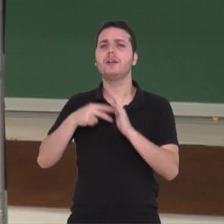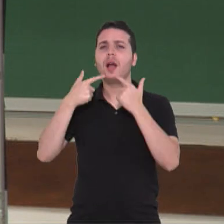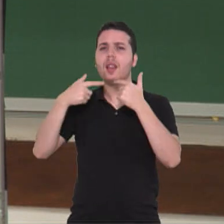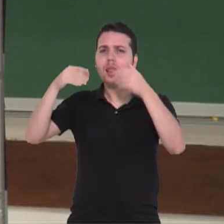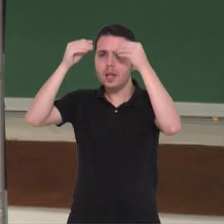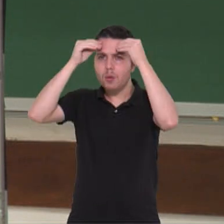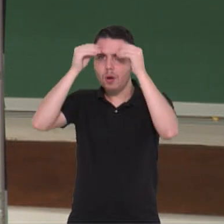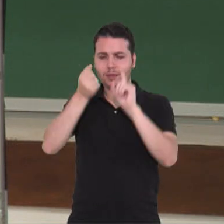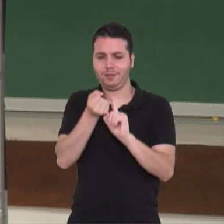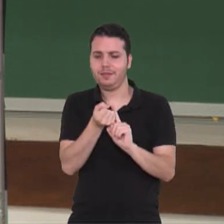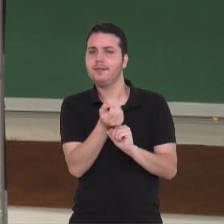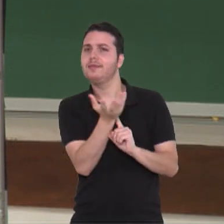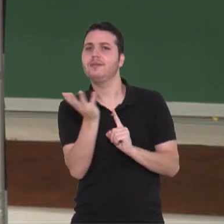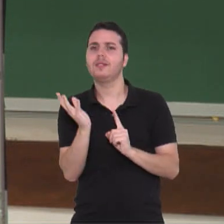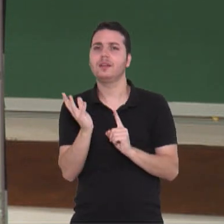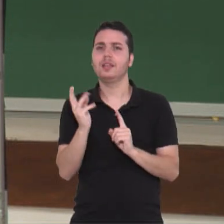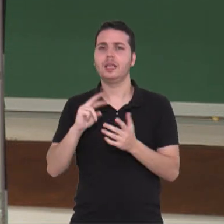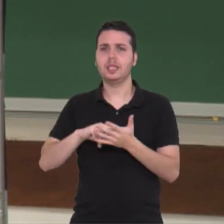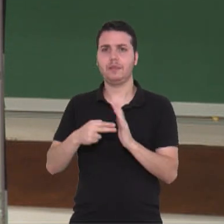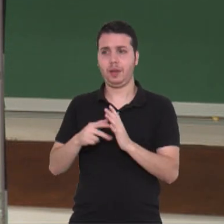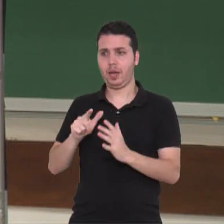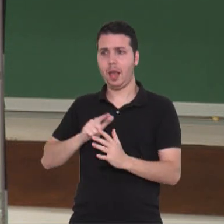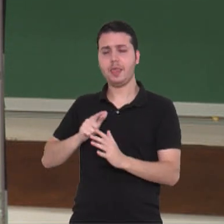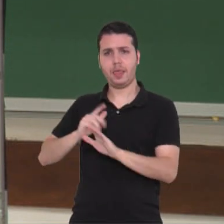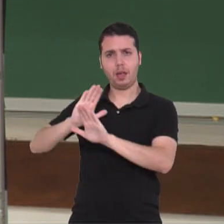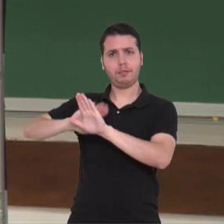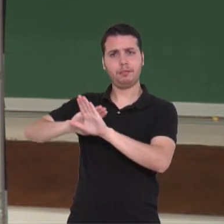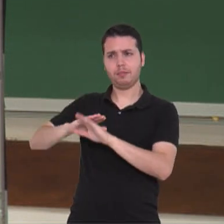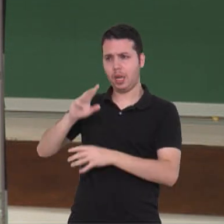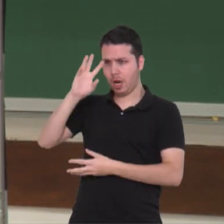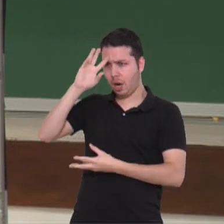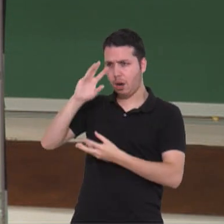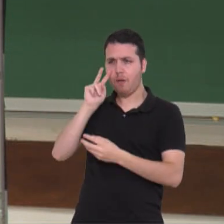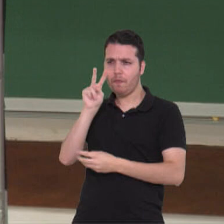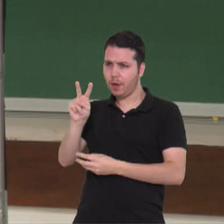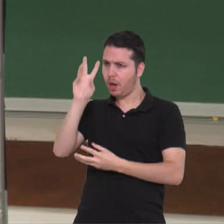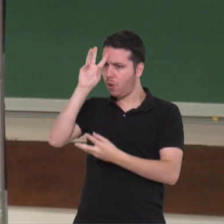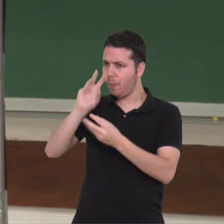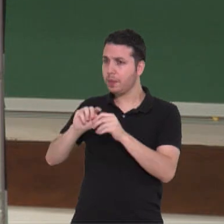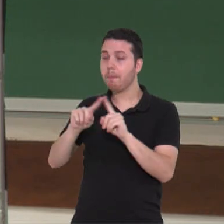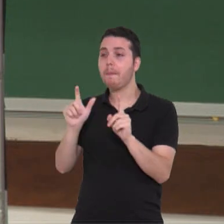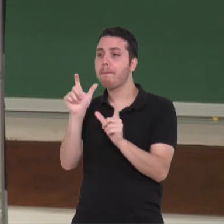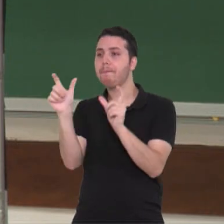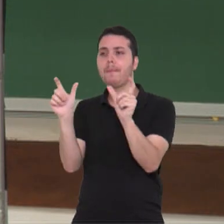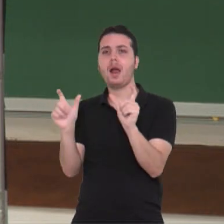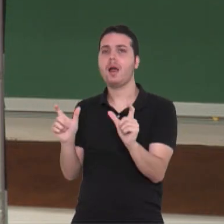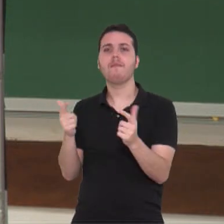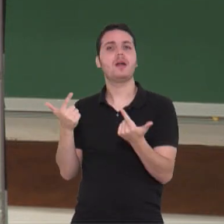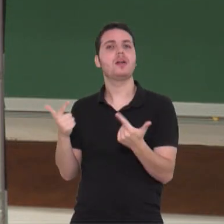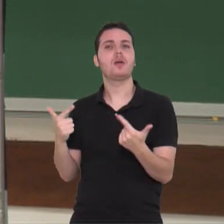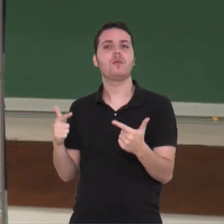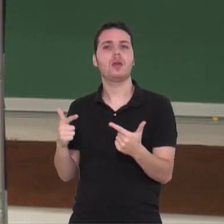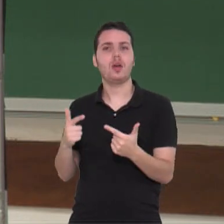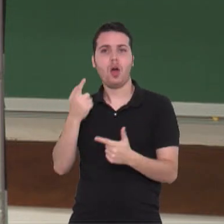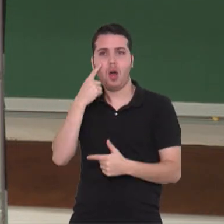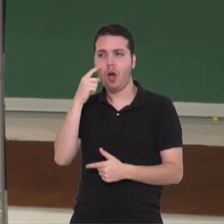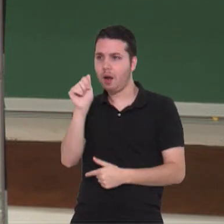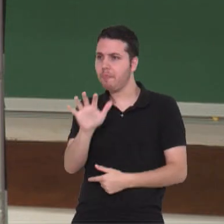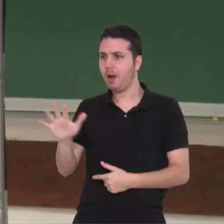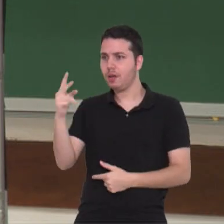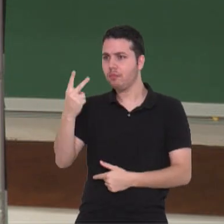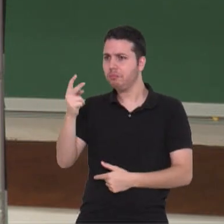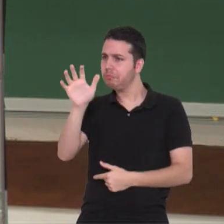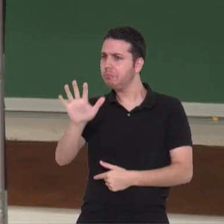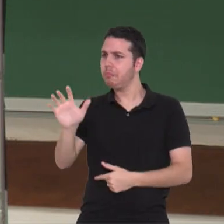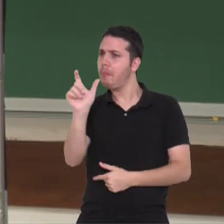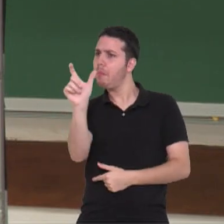É quando transmite uma mensagem e eu consigo entender, mas não tem nenhuma palavra. Tem uma palavra ali? Não. Mas